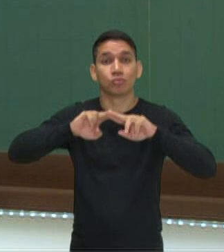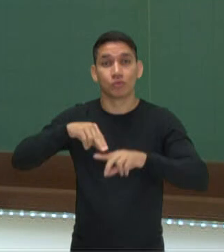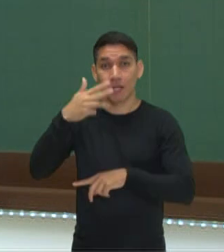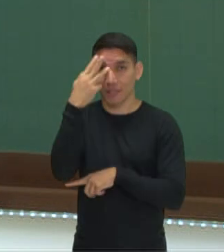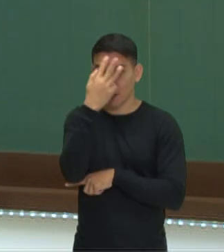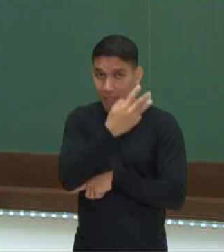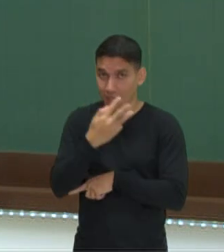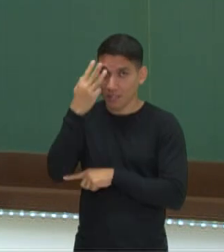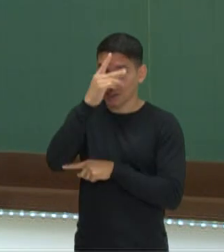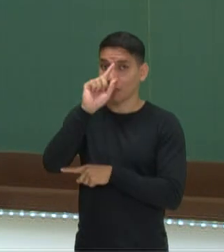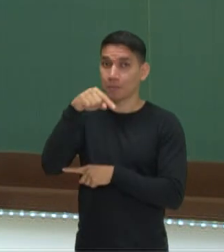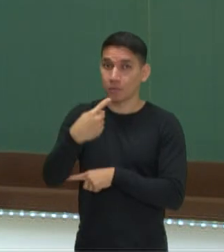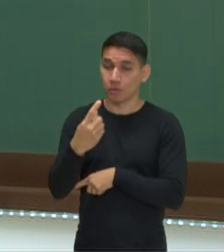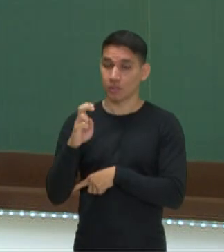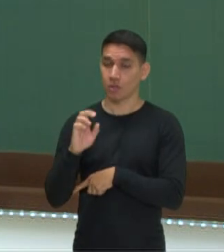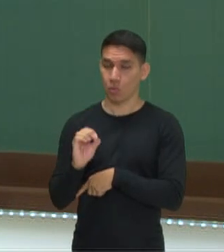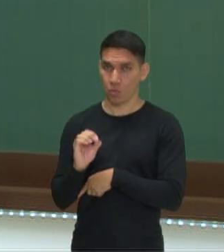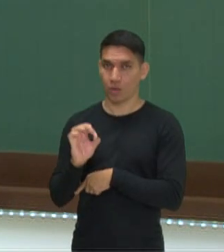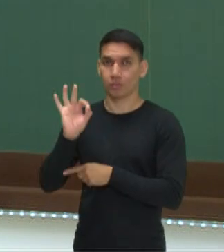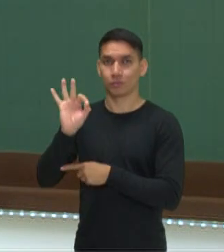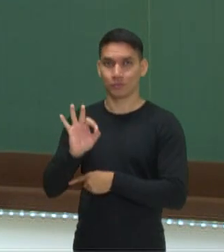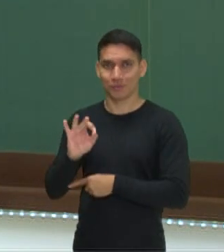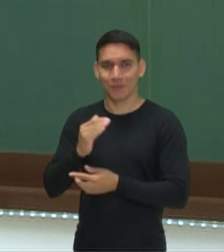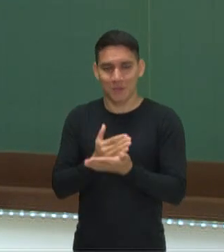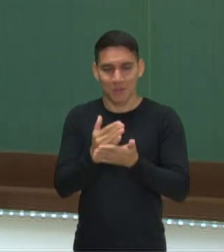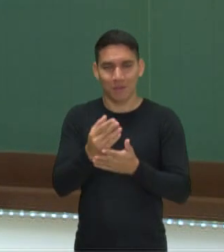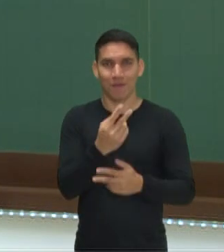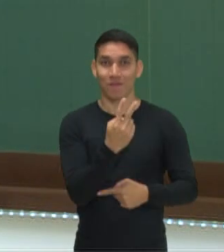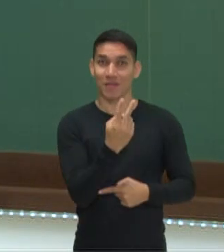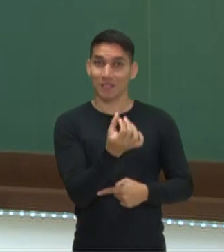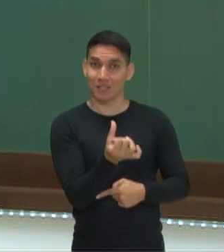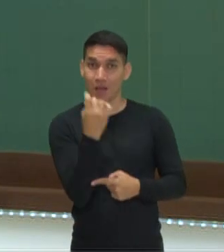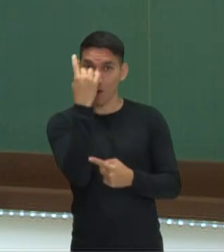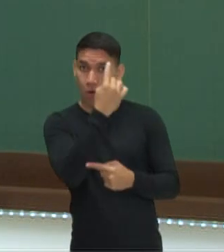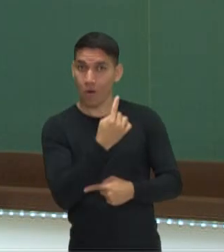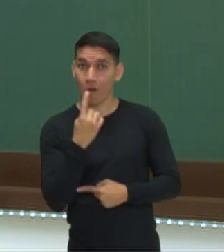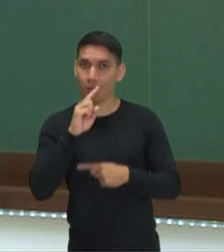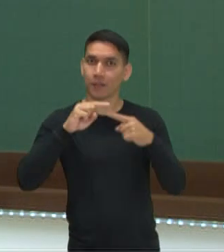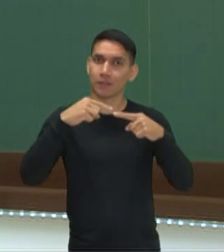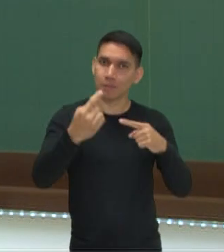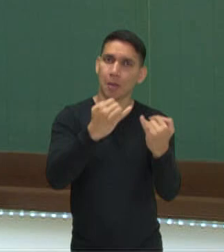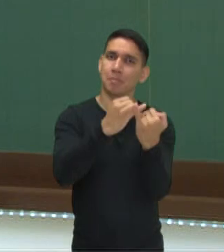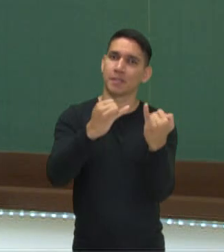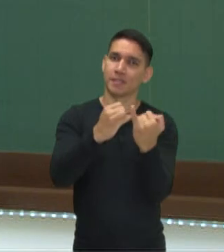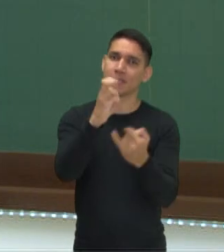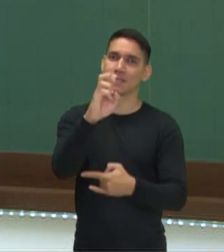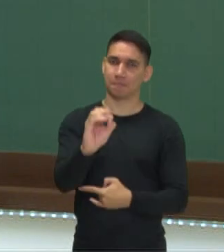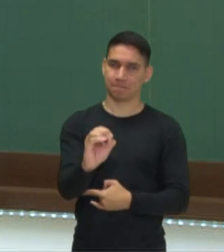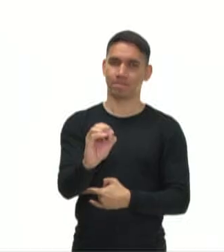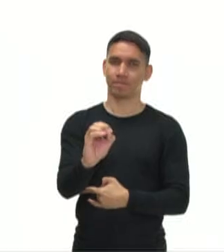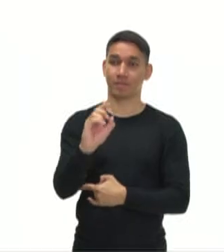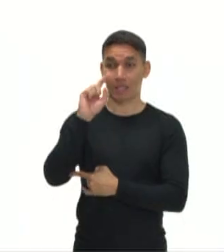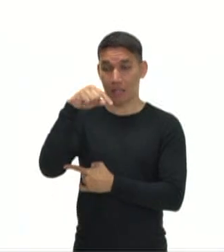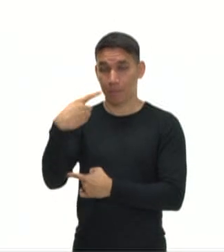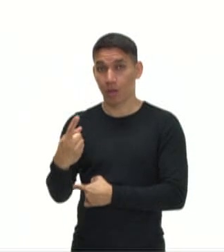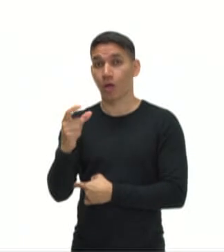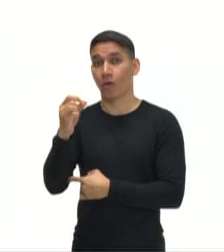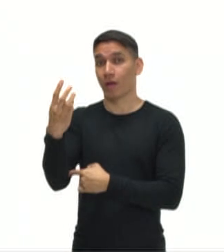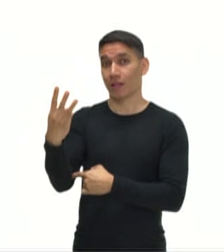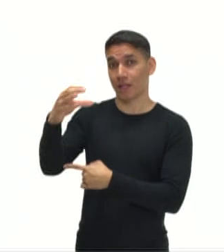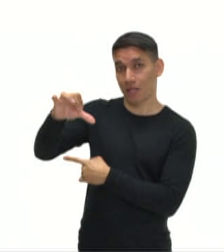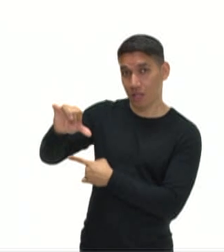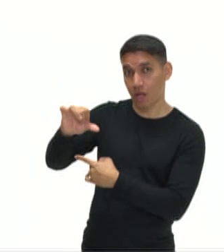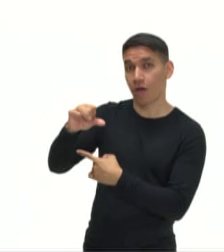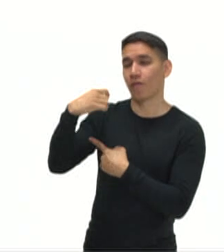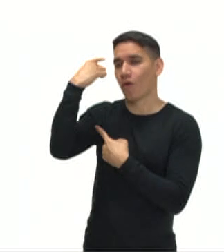da dose. Do início, 26 horas depois, metade dos 50. 39 horas